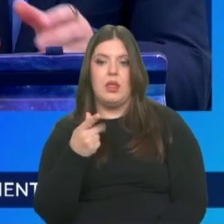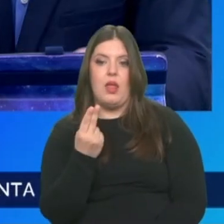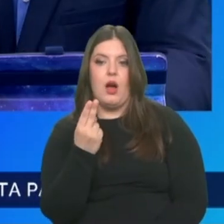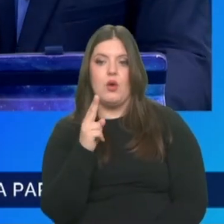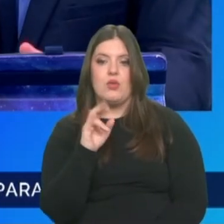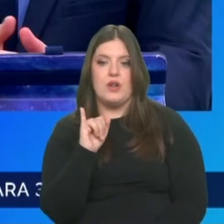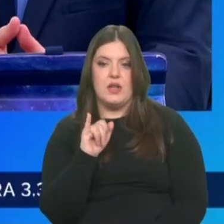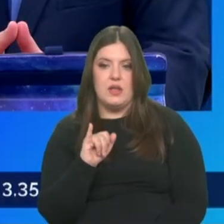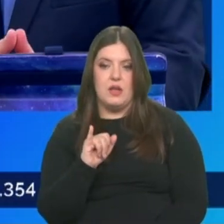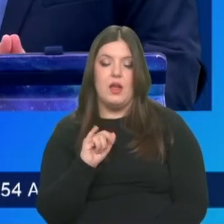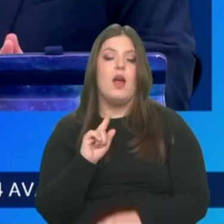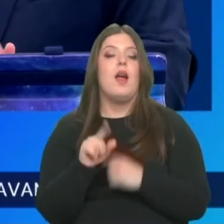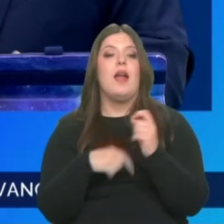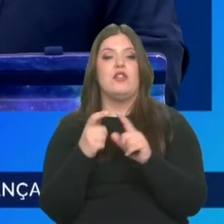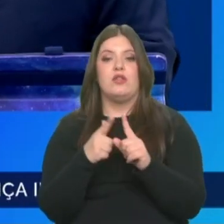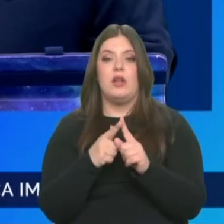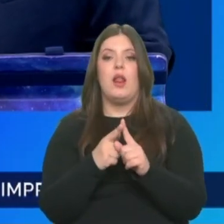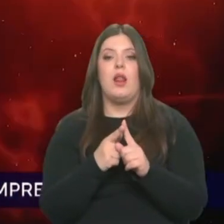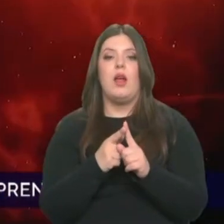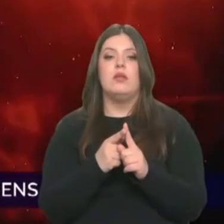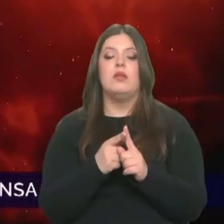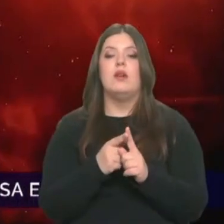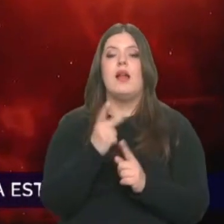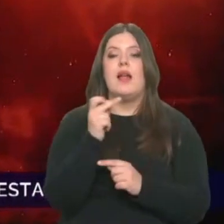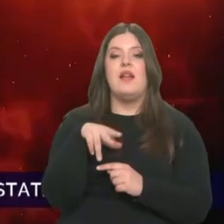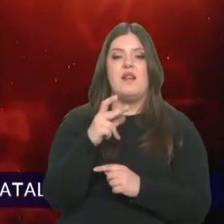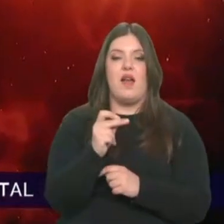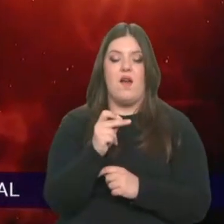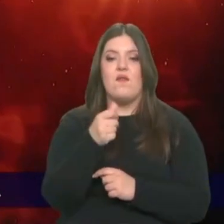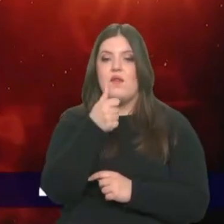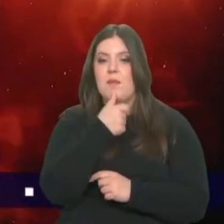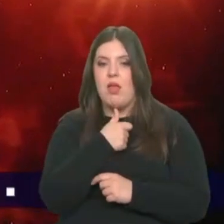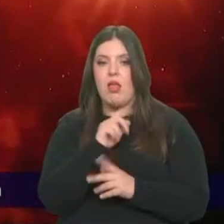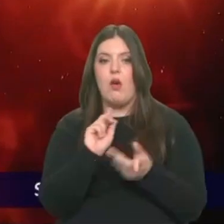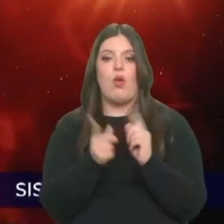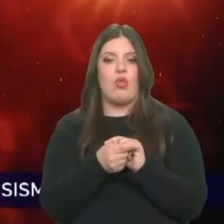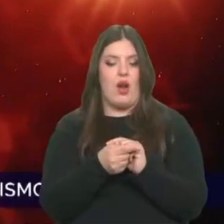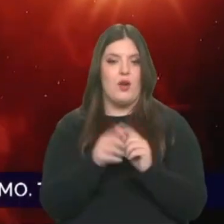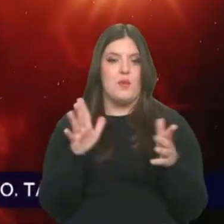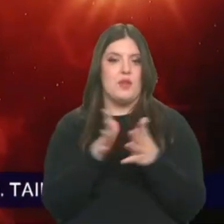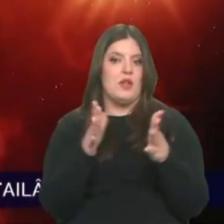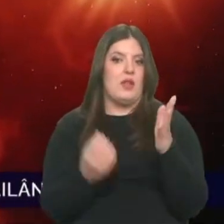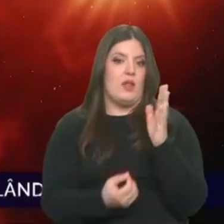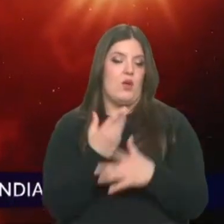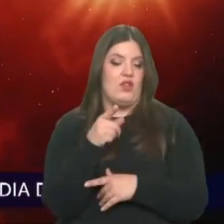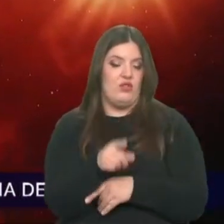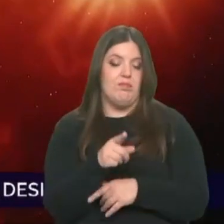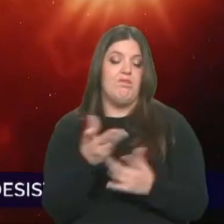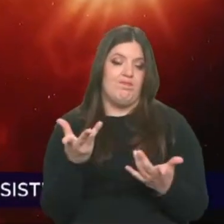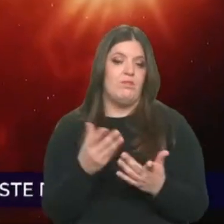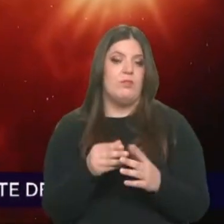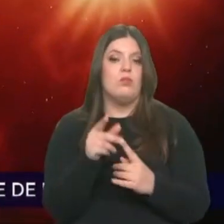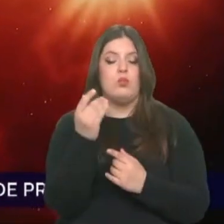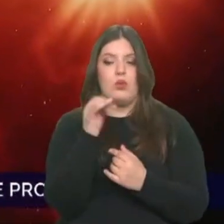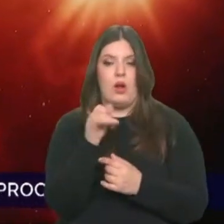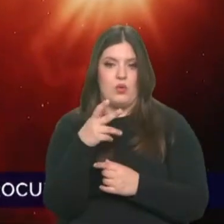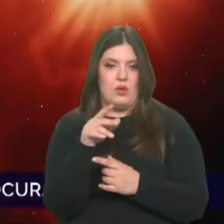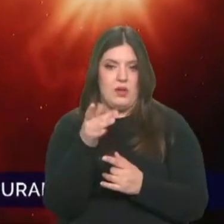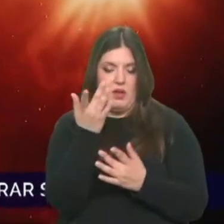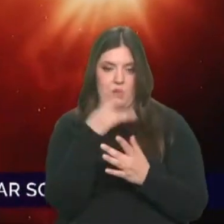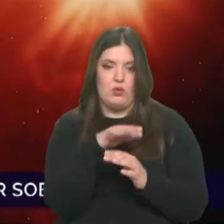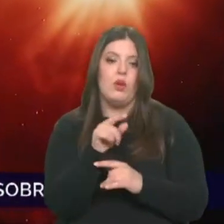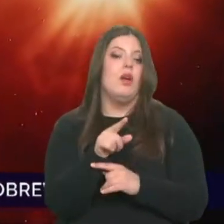Sol. Estamos a falar de uma estrela mana vermelha. Olha, é precisamente o oposto de uma gigante que deu origem ao buraco negro. É uma anã vermelha com cerca